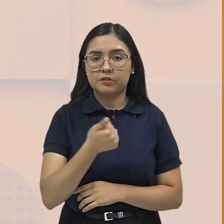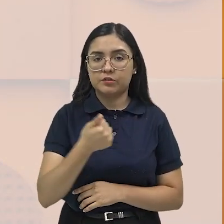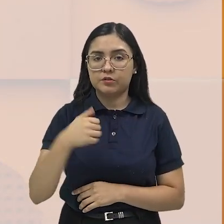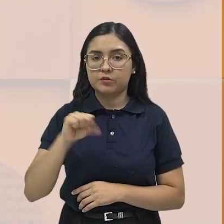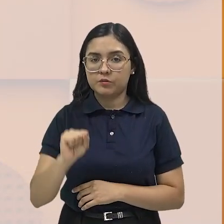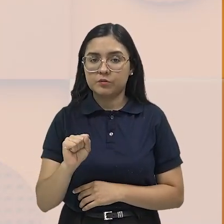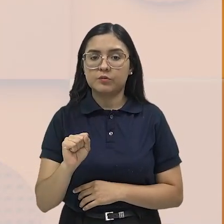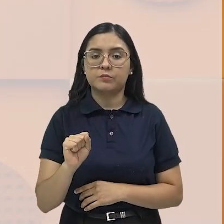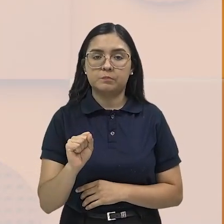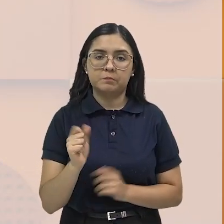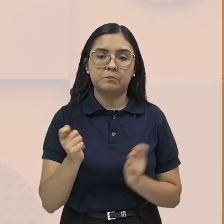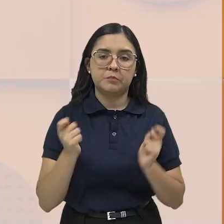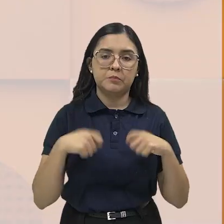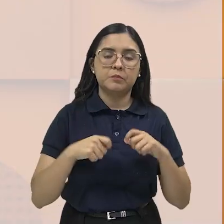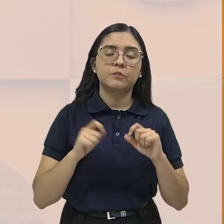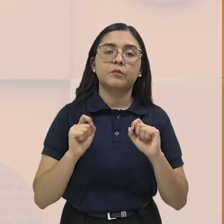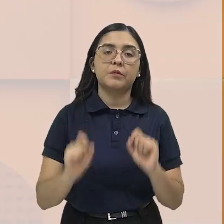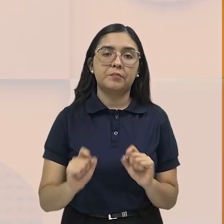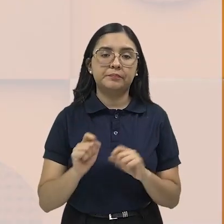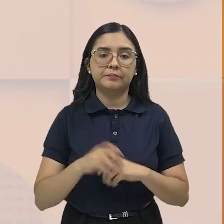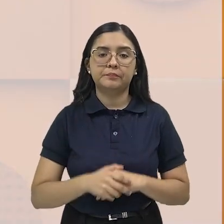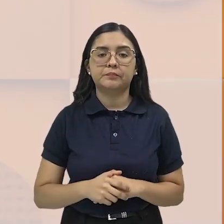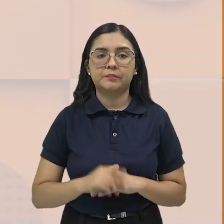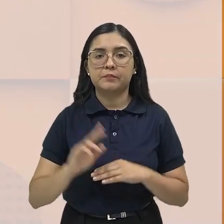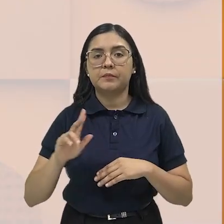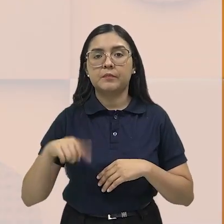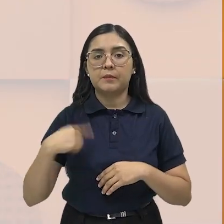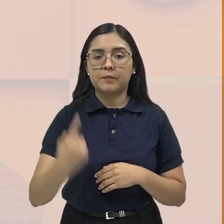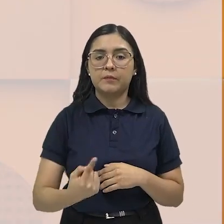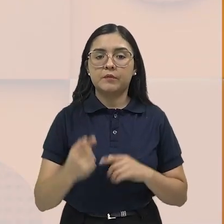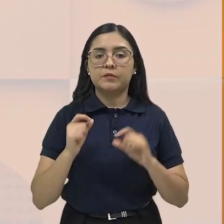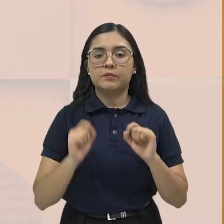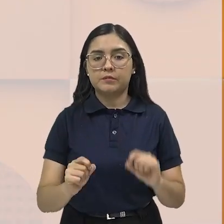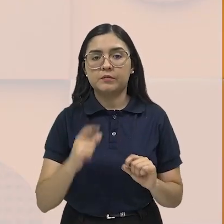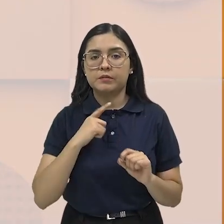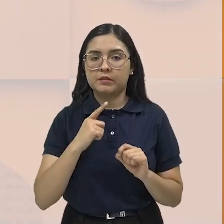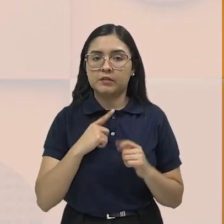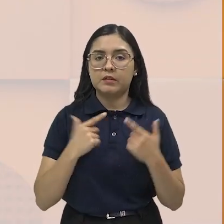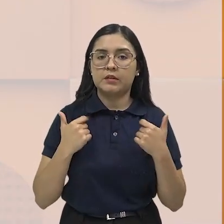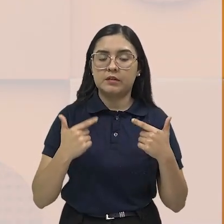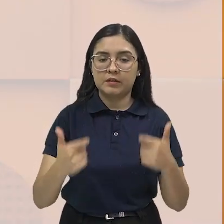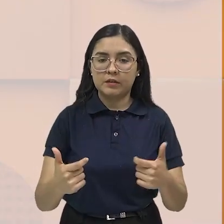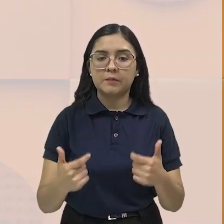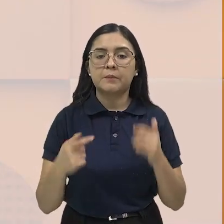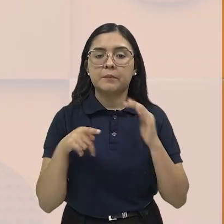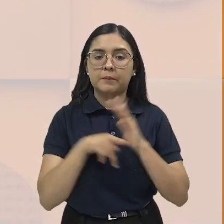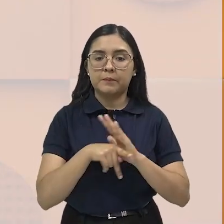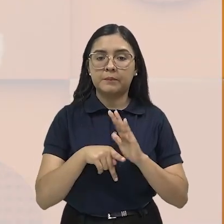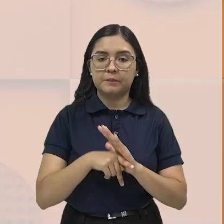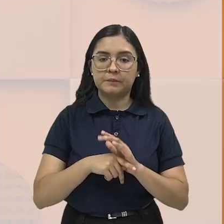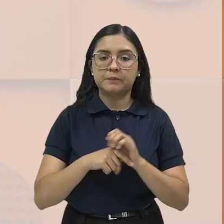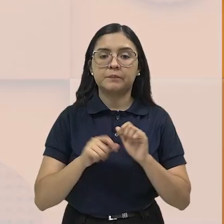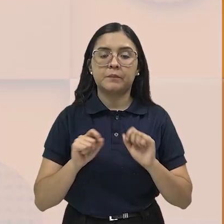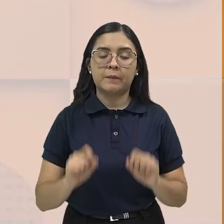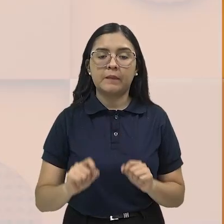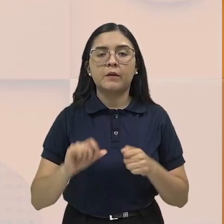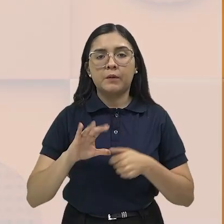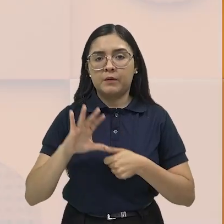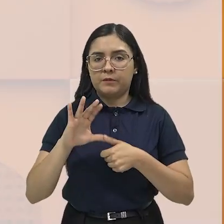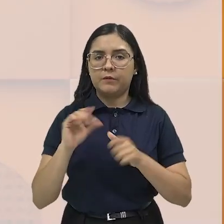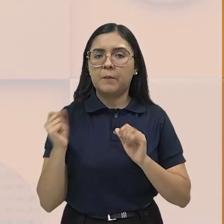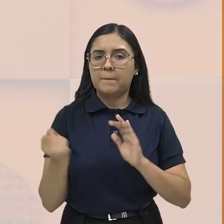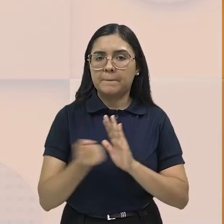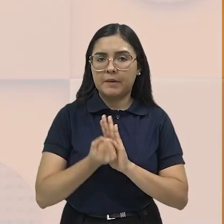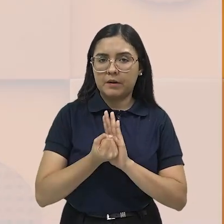18, possivelmente ali após a chamada Guerra de Secessão norte-americana, que também foi um marco importante para a